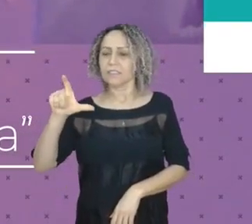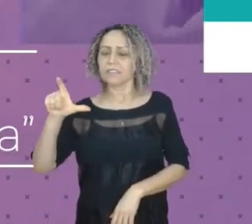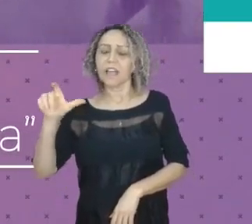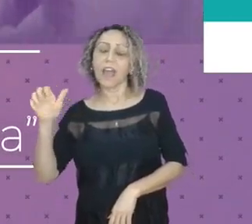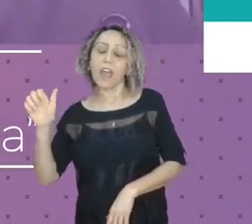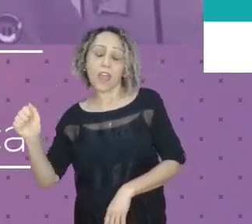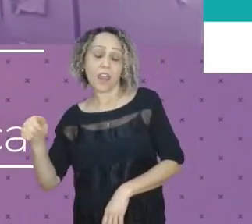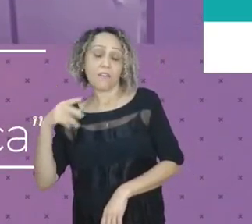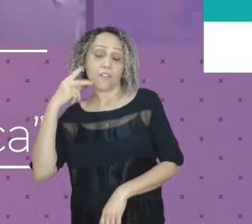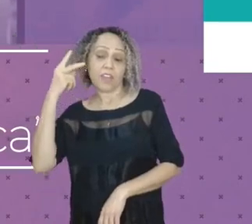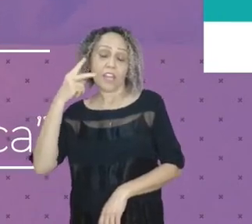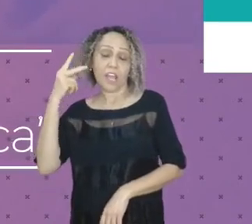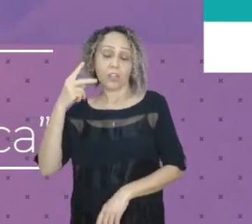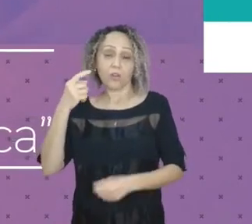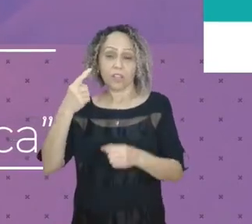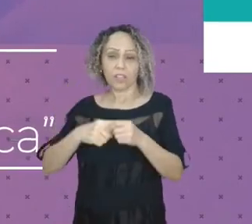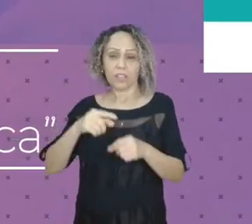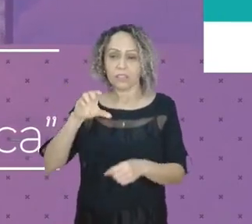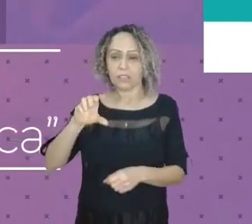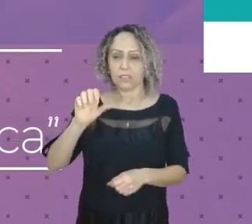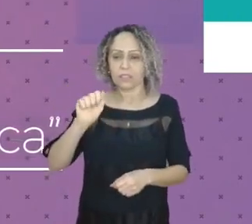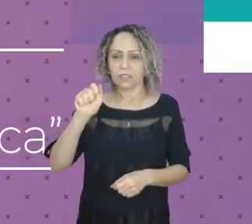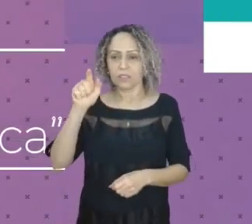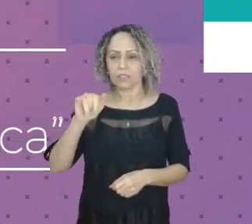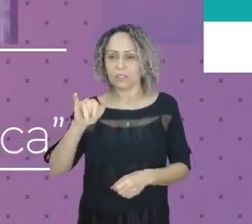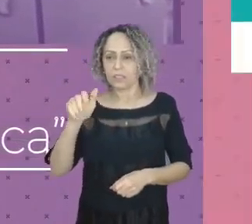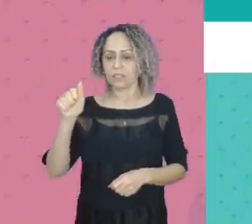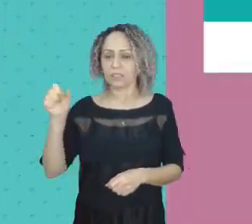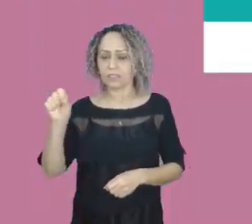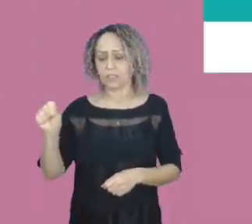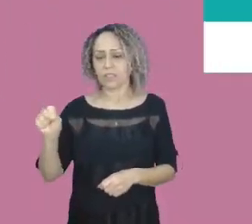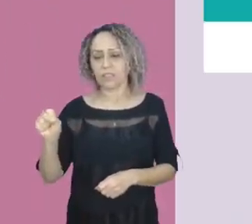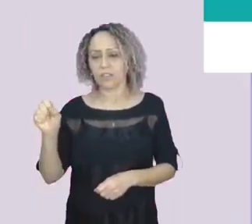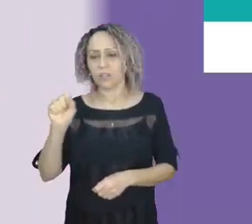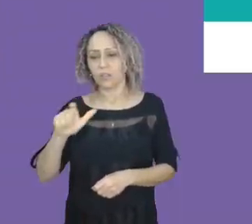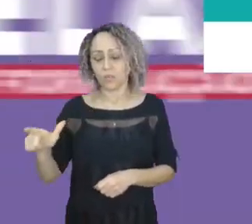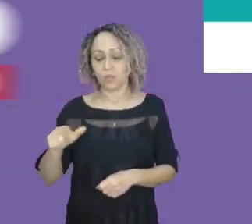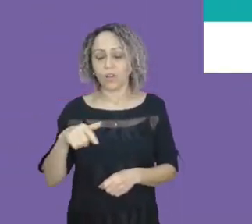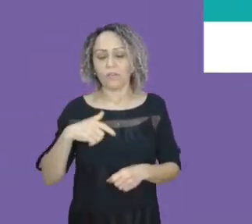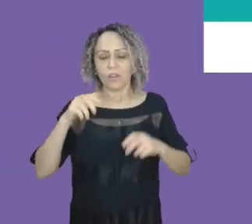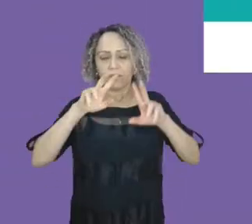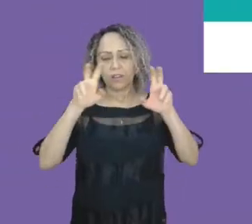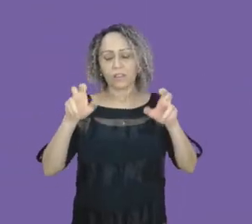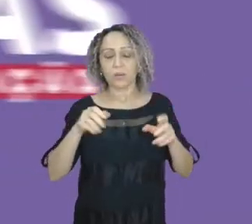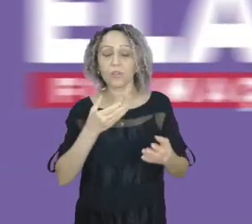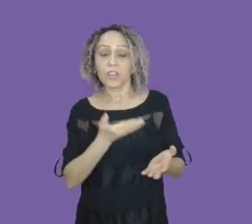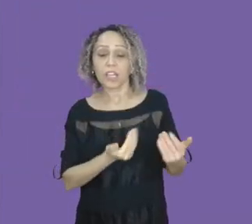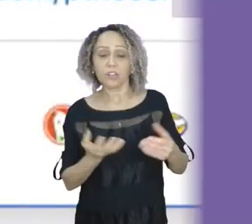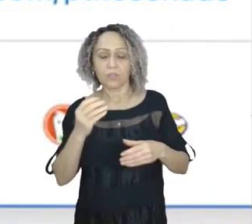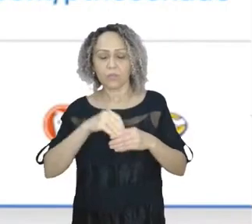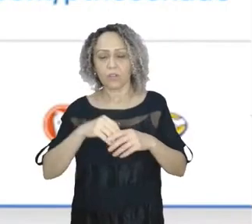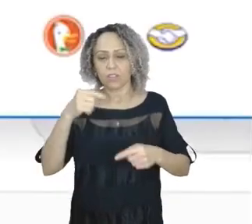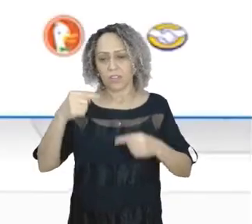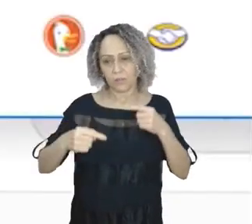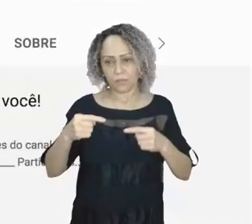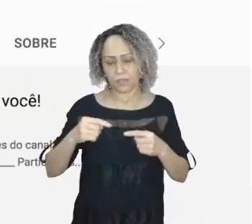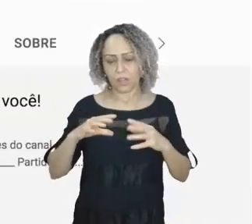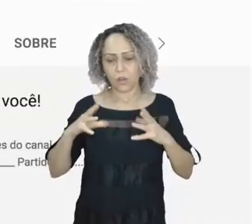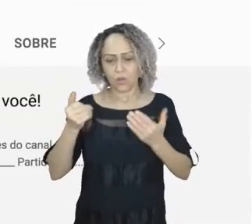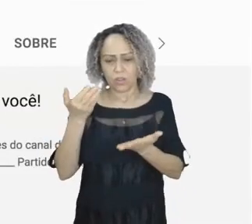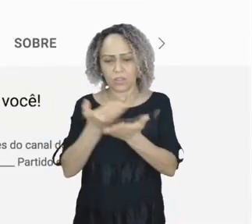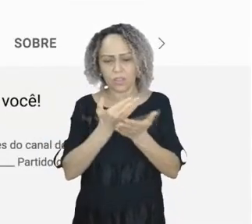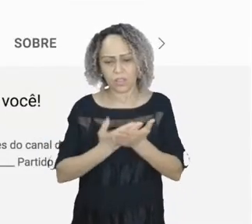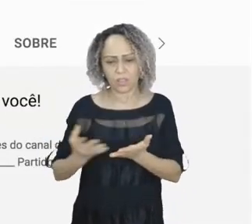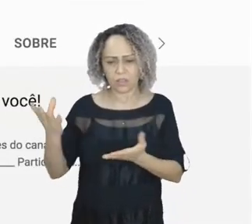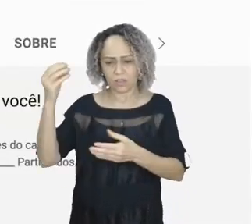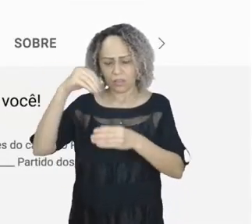as transformações que a juventude pode fazer na política. Todas as aulas estão disponíveis na playlist TV Elas por